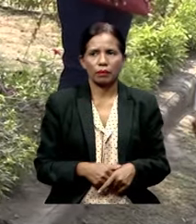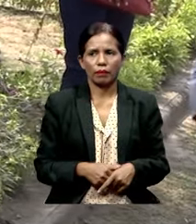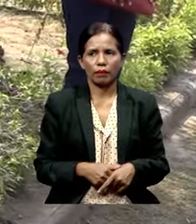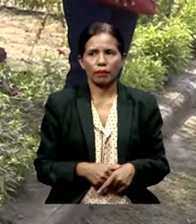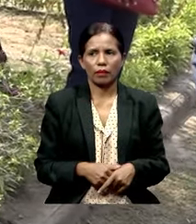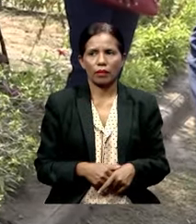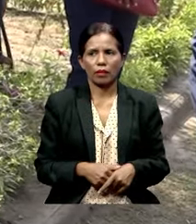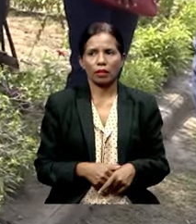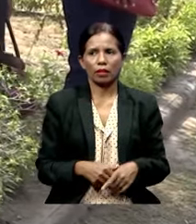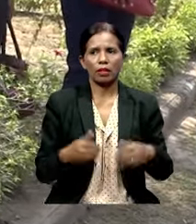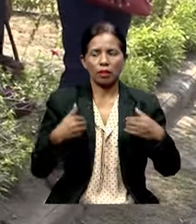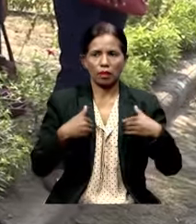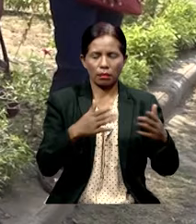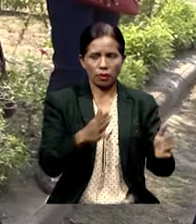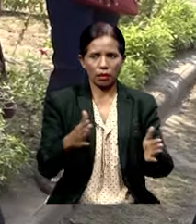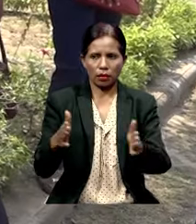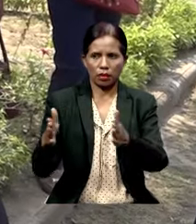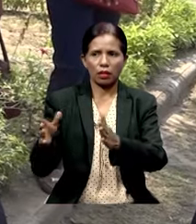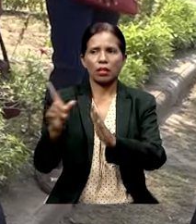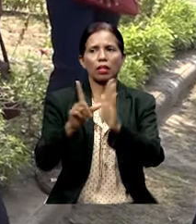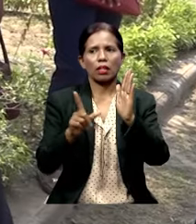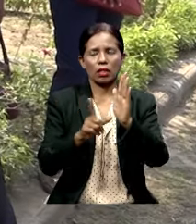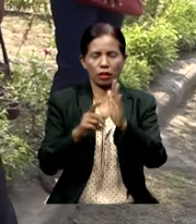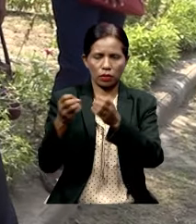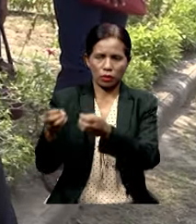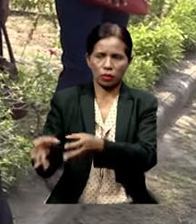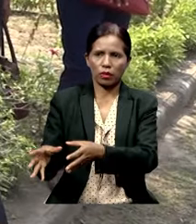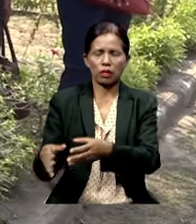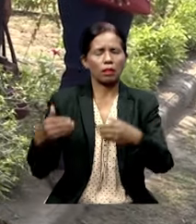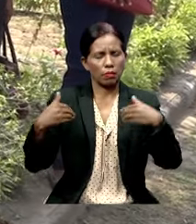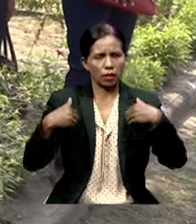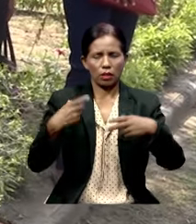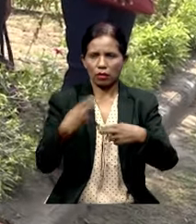Durante ni hela proseso lei nian mak o abandona, Nemos ni consecuencia